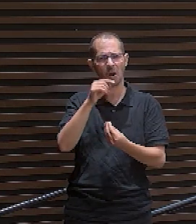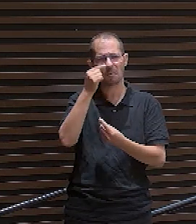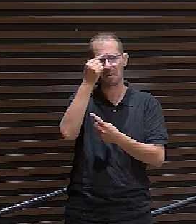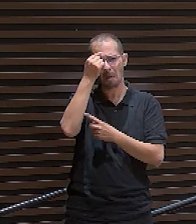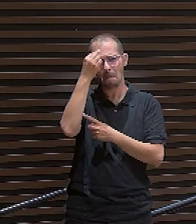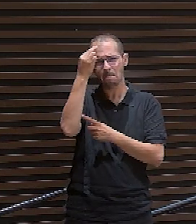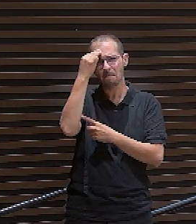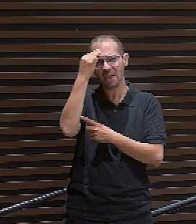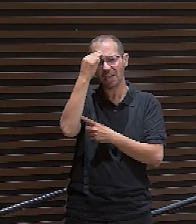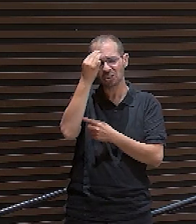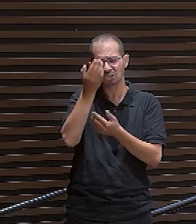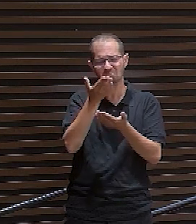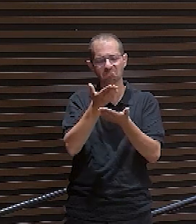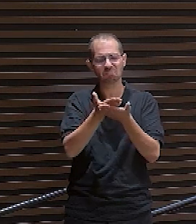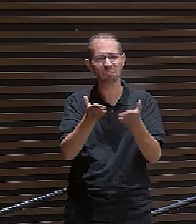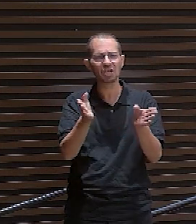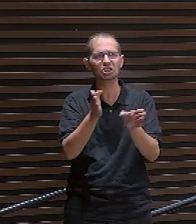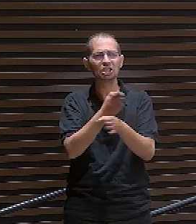perdido.